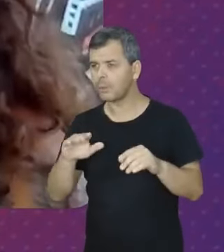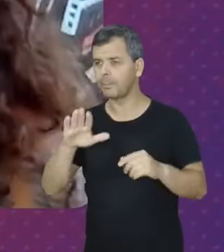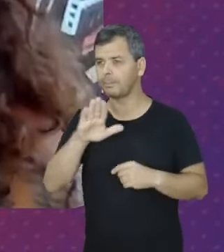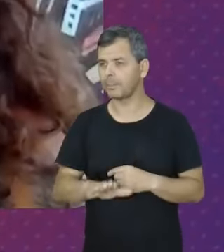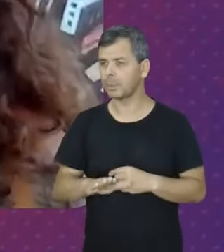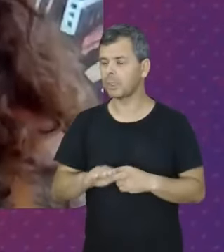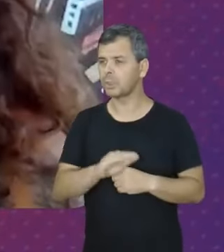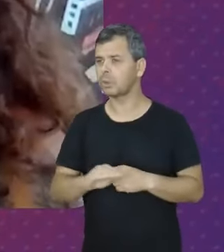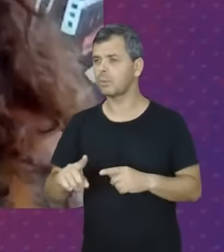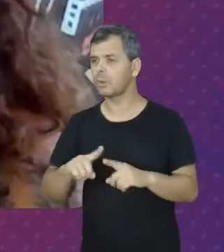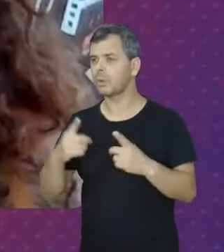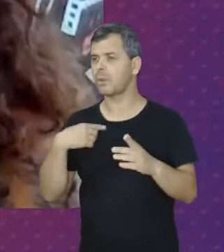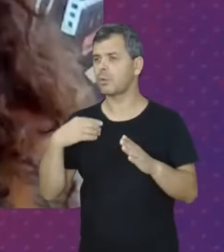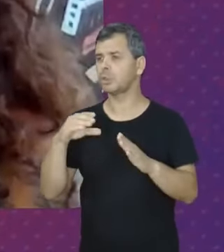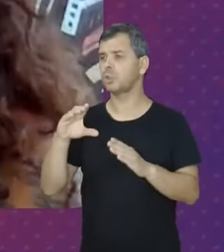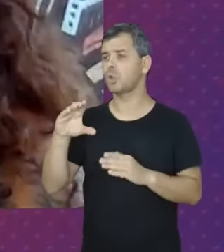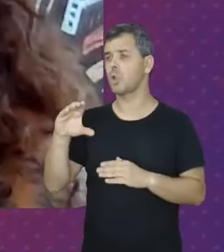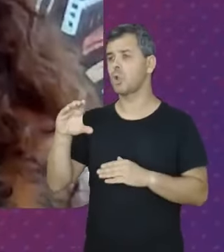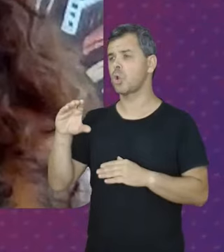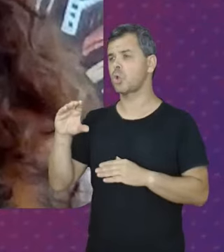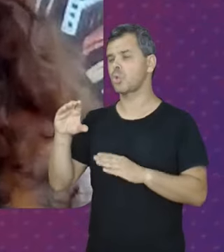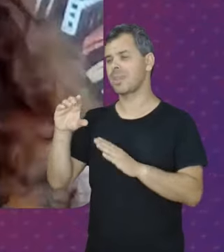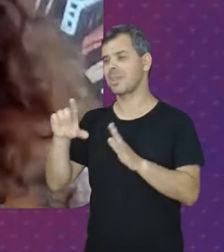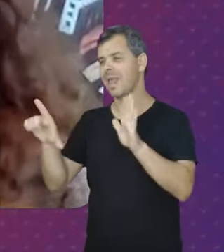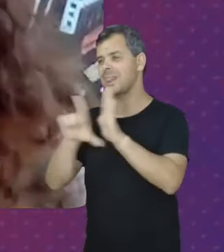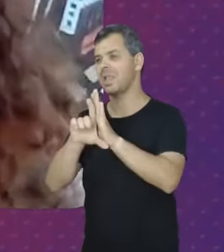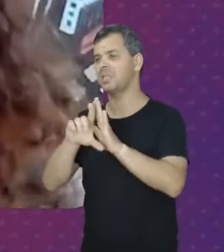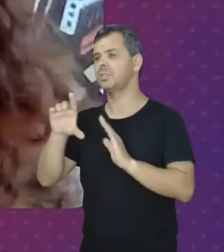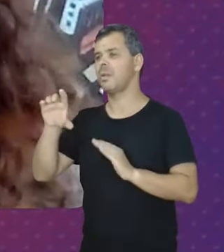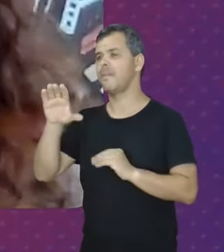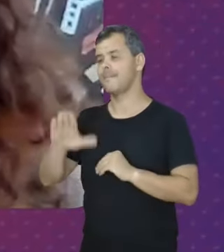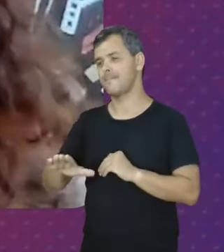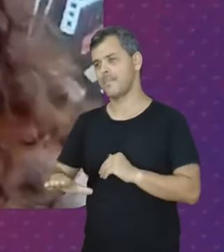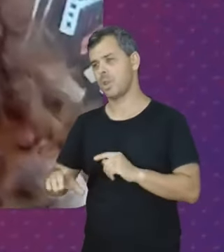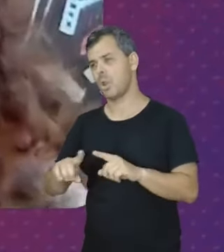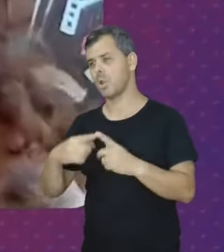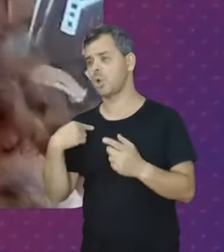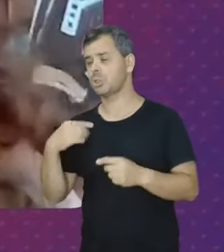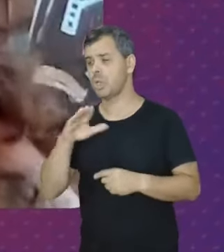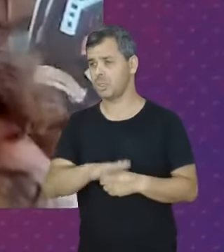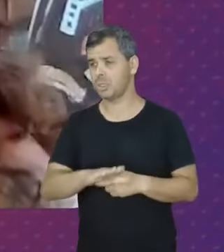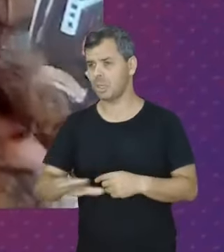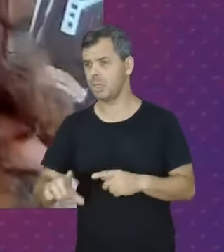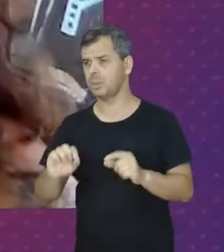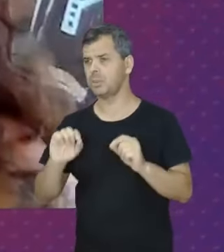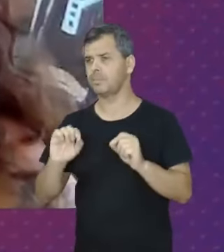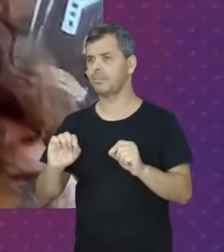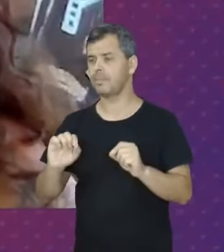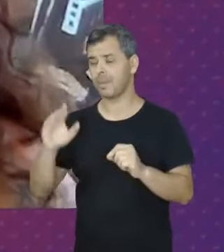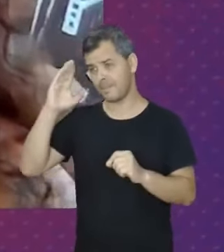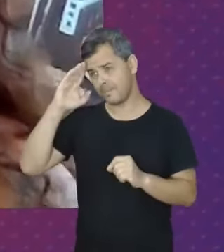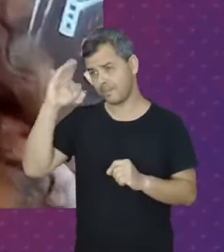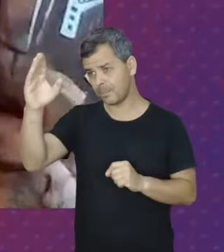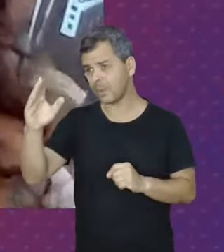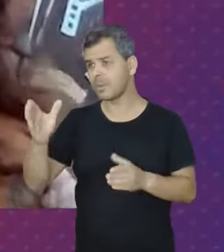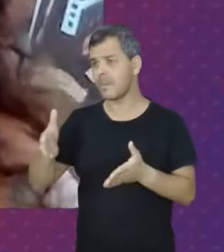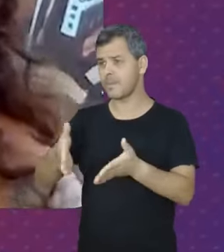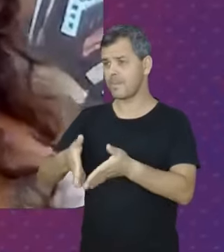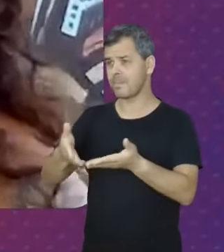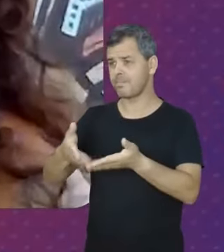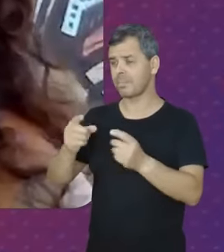Então, a gente sai do Código de Menores, onde as crianças, principalmente os filhos de pobre,